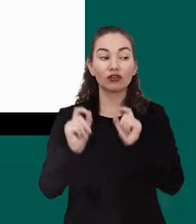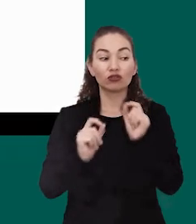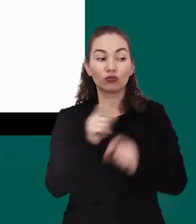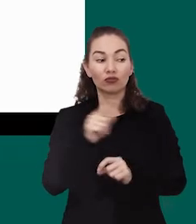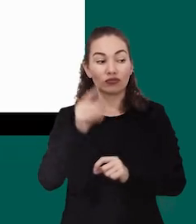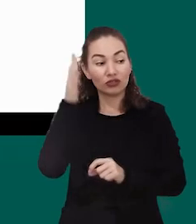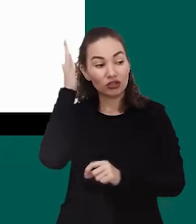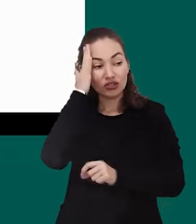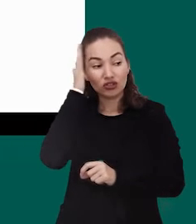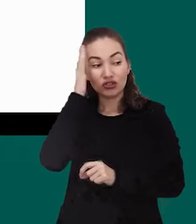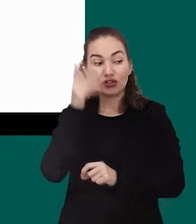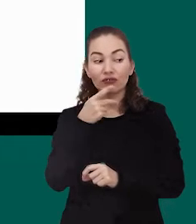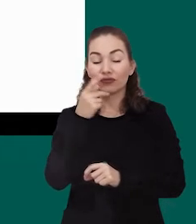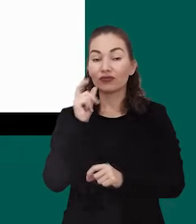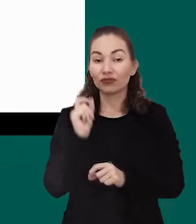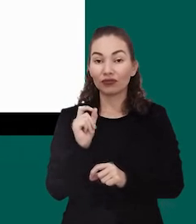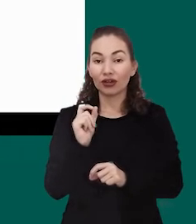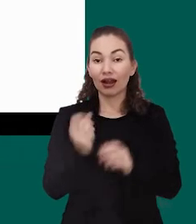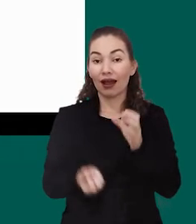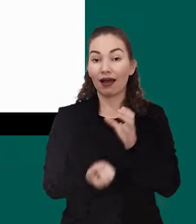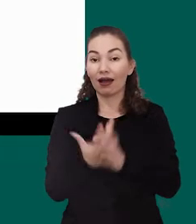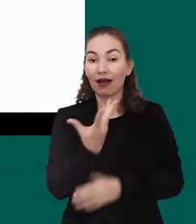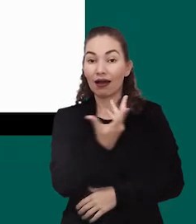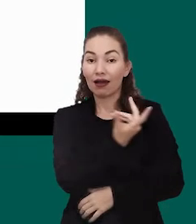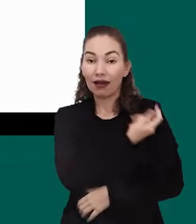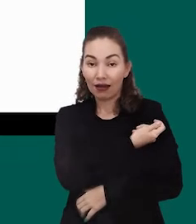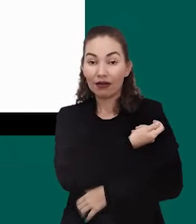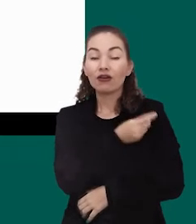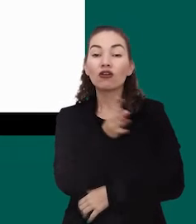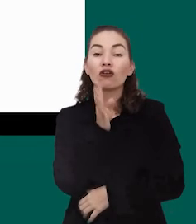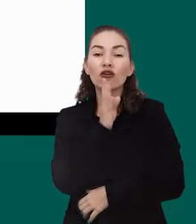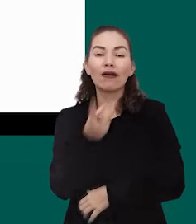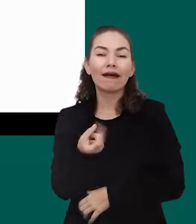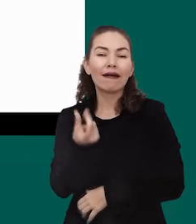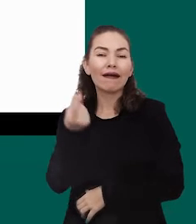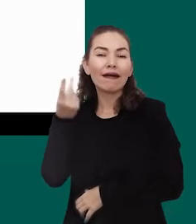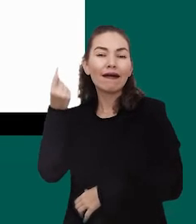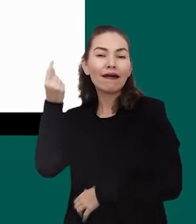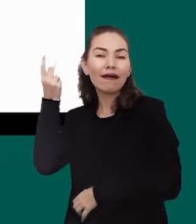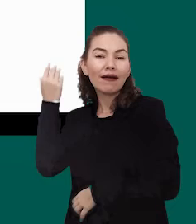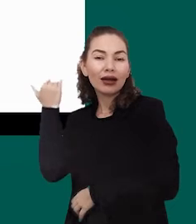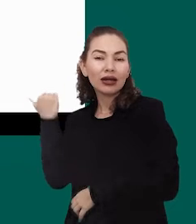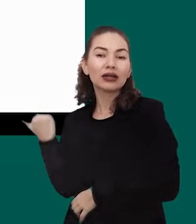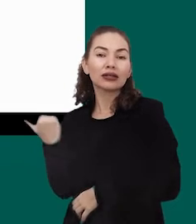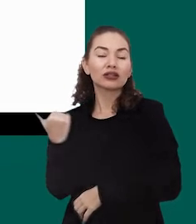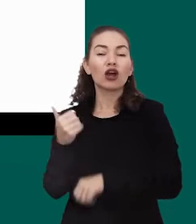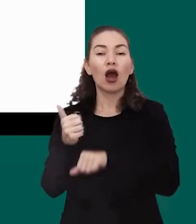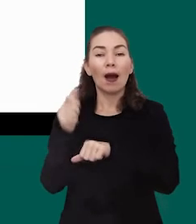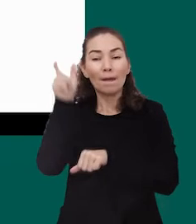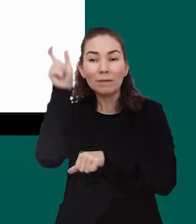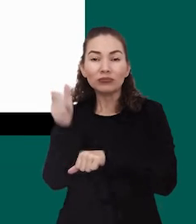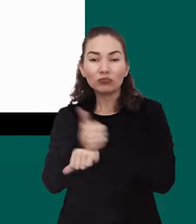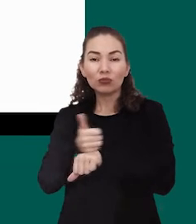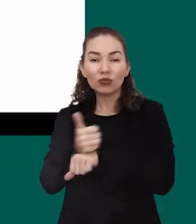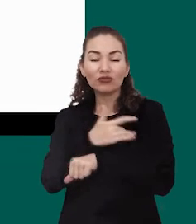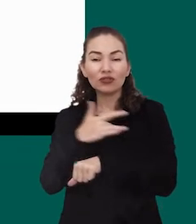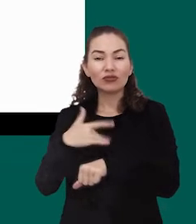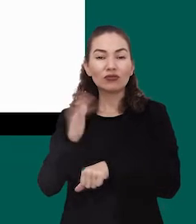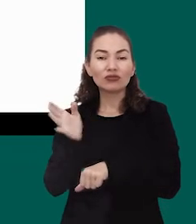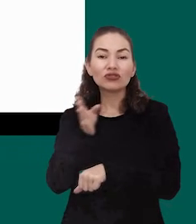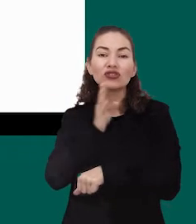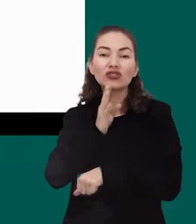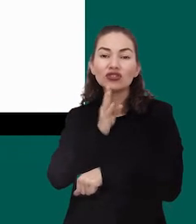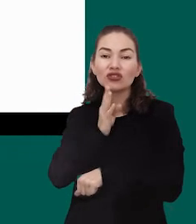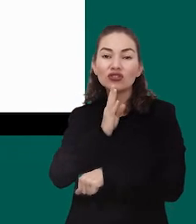já devem ter ouvido falar. A origem da vacina, né, a gente conhece muito a história do Edward Jenner, quem é profissional de saúde, né,